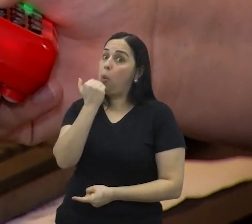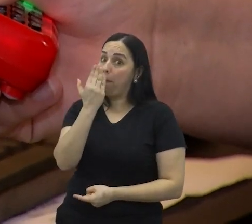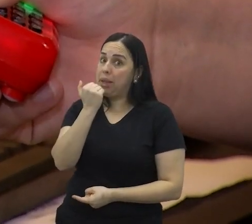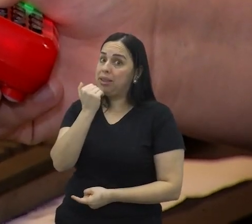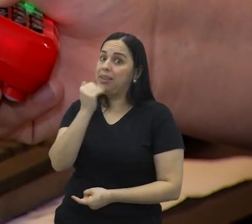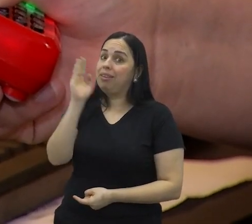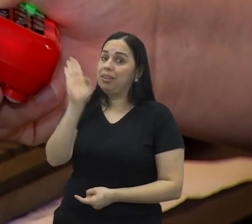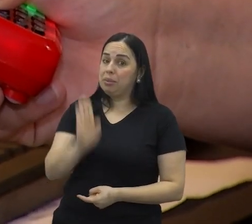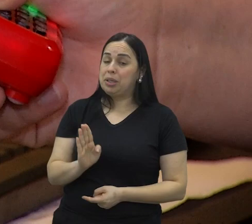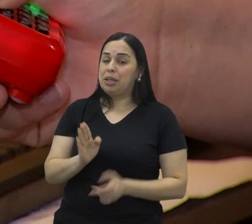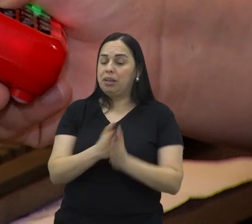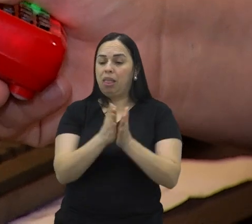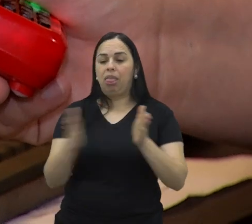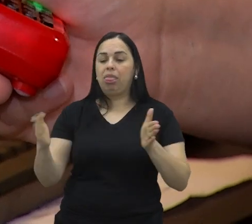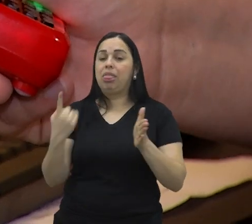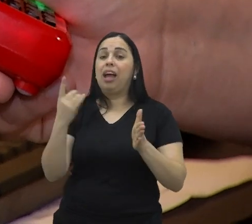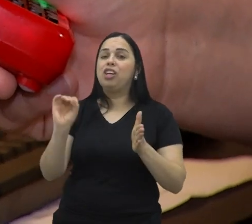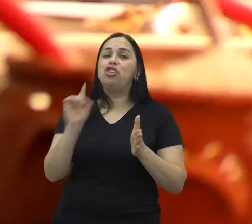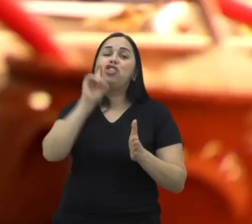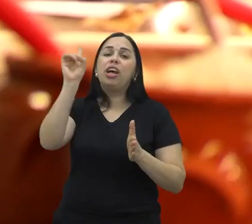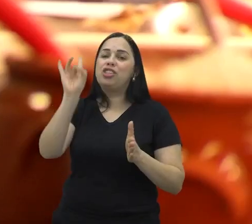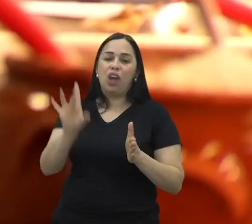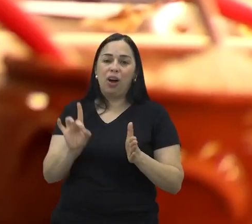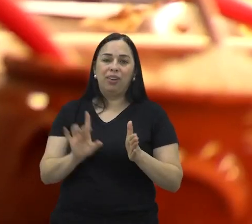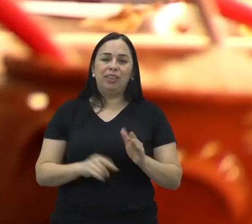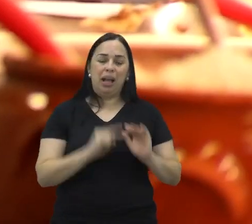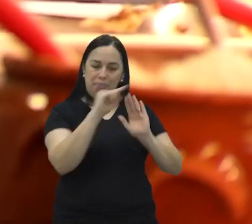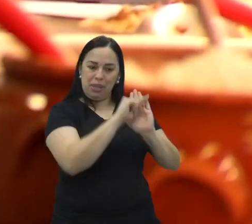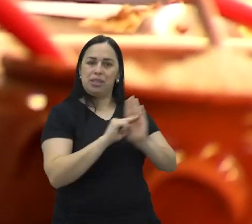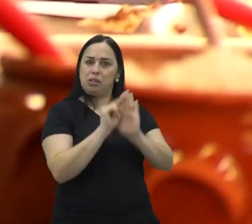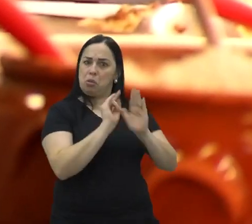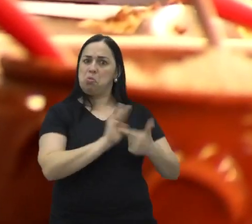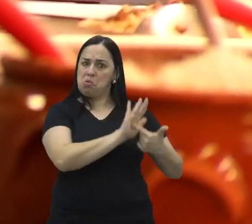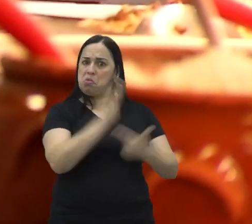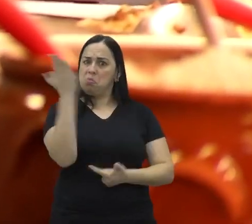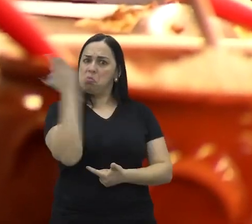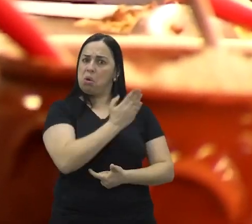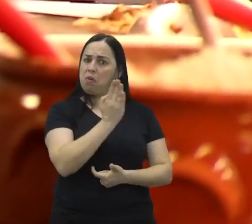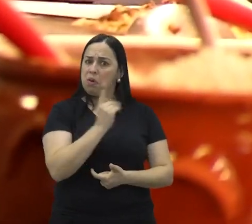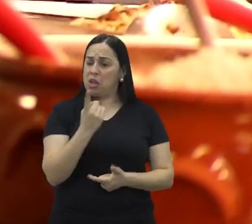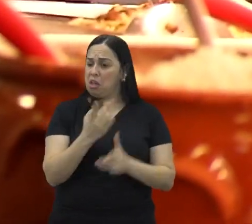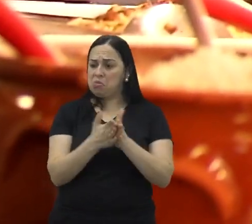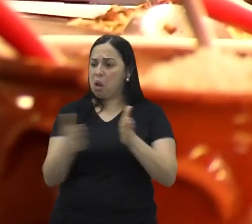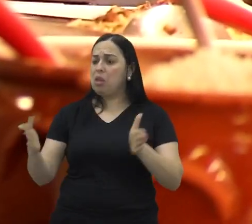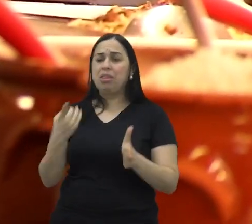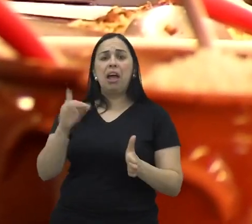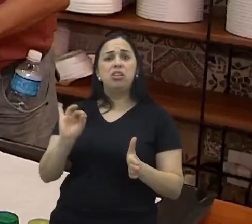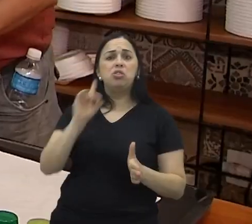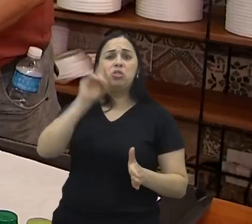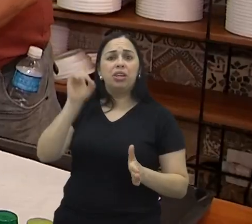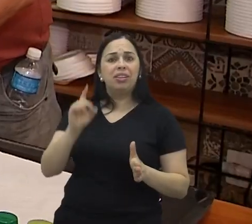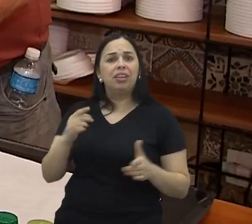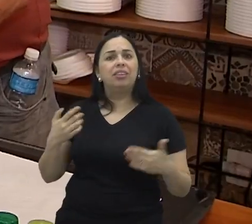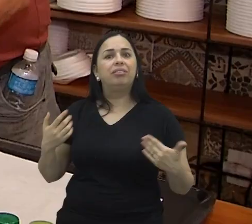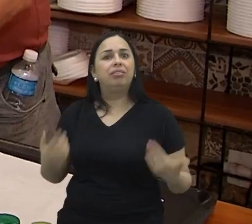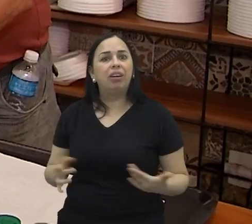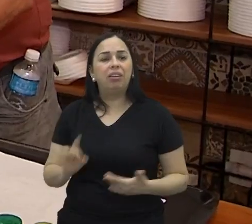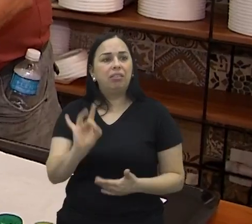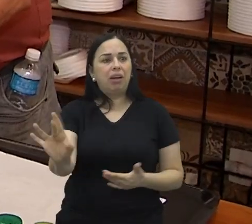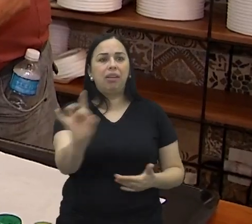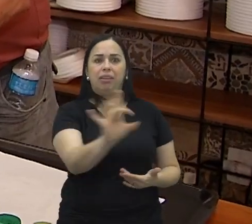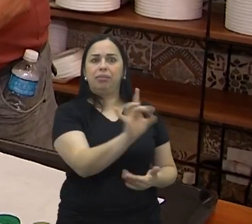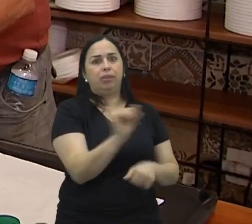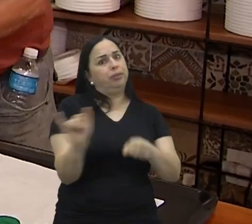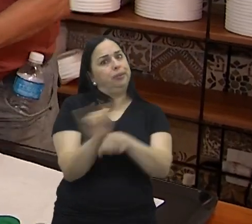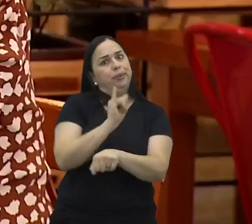trabalhador brasileiro dura em média 10 dias, segundo o levantamento feito por uma empresa global de benefícios. Nessa hora,